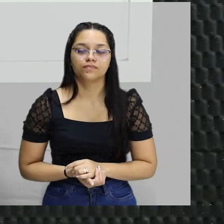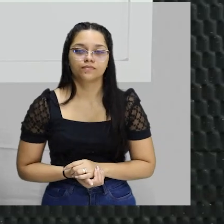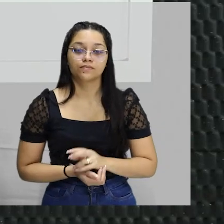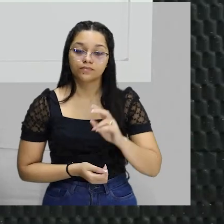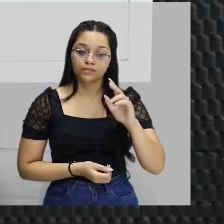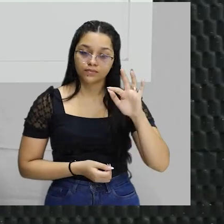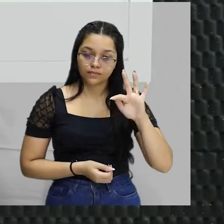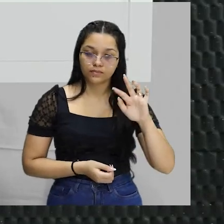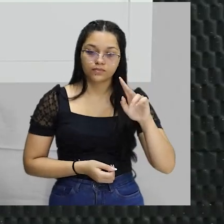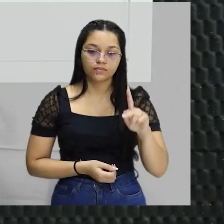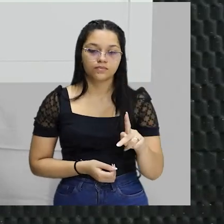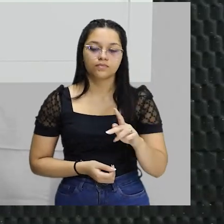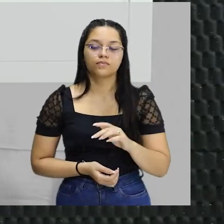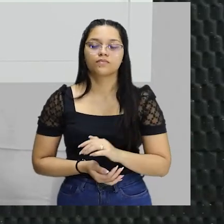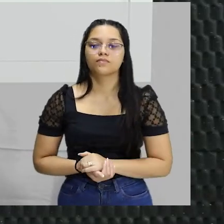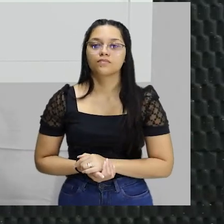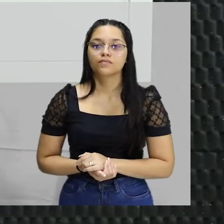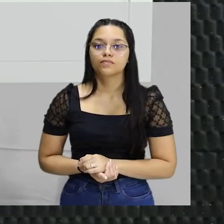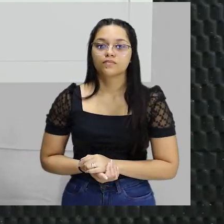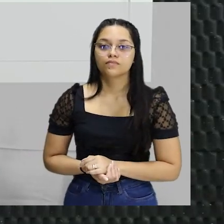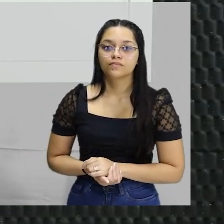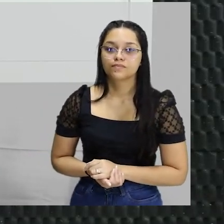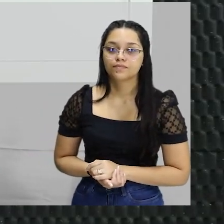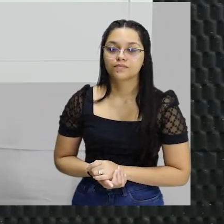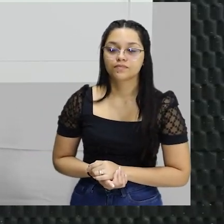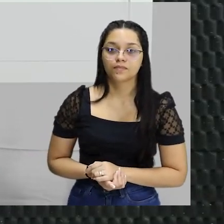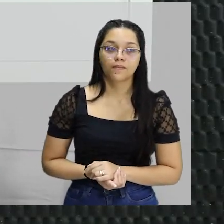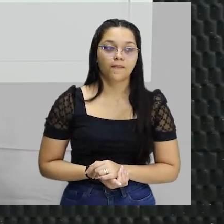FP. Certo?